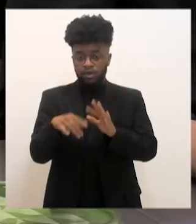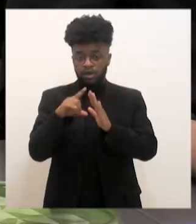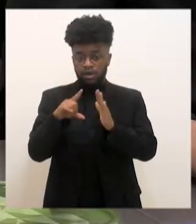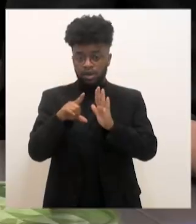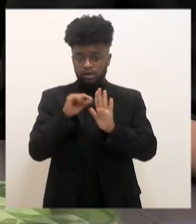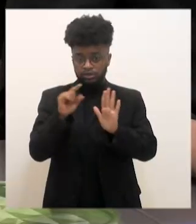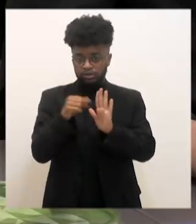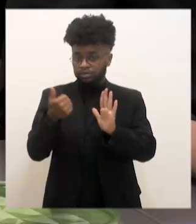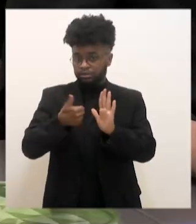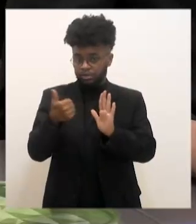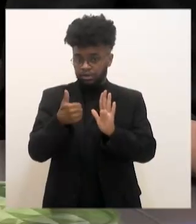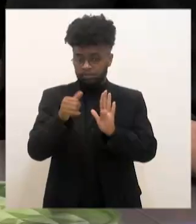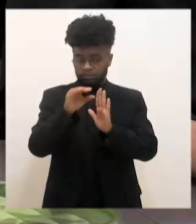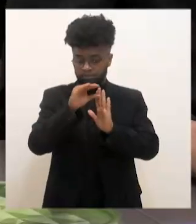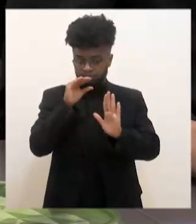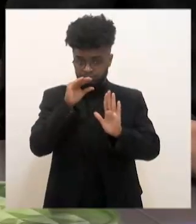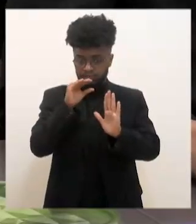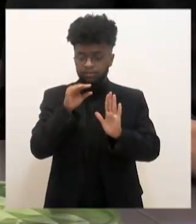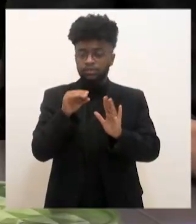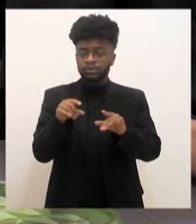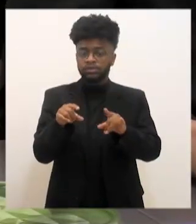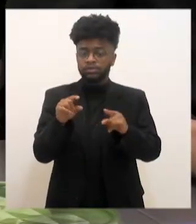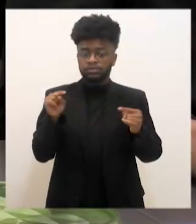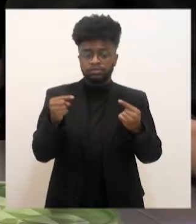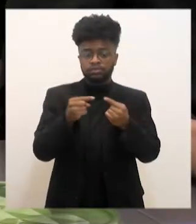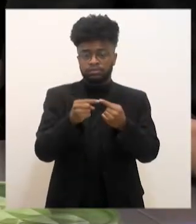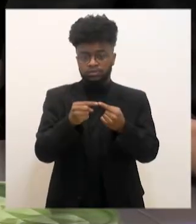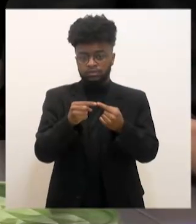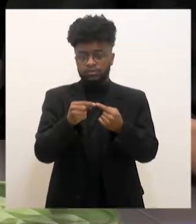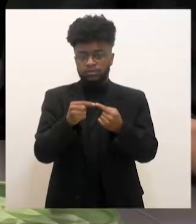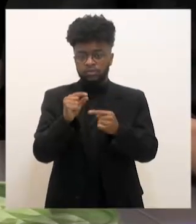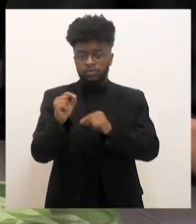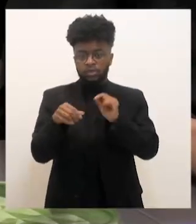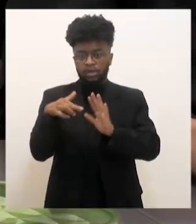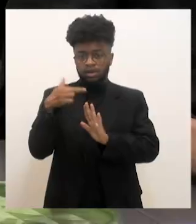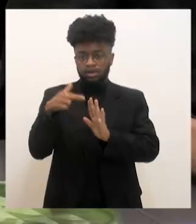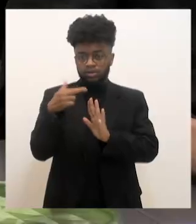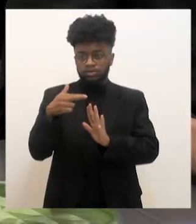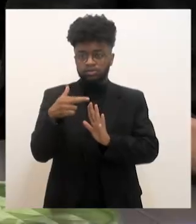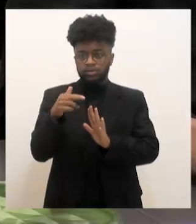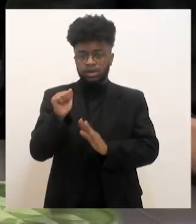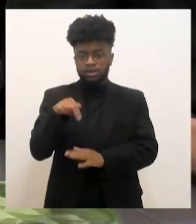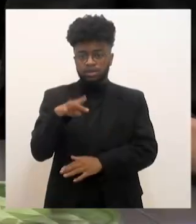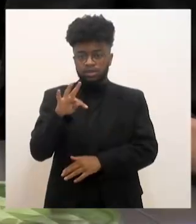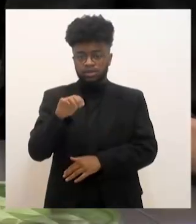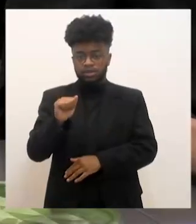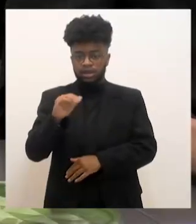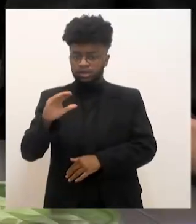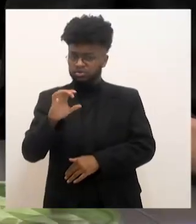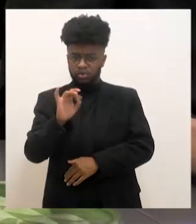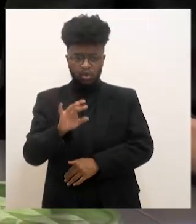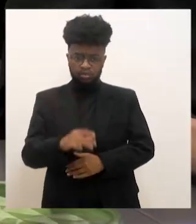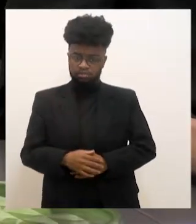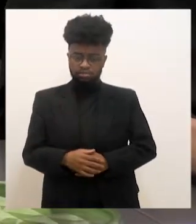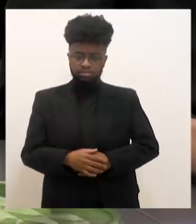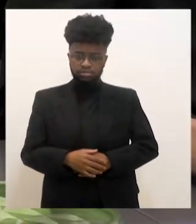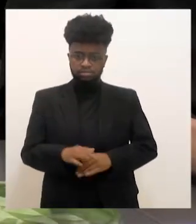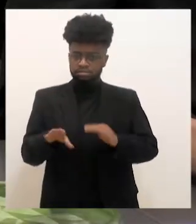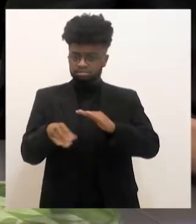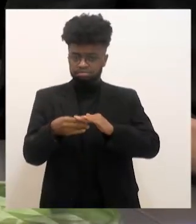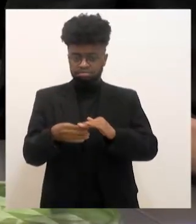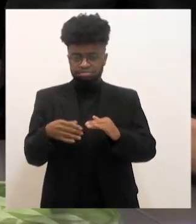1º do caput, em consonância com as resoluções da ANTAC. Apenas isso. Não vejo que isso